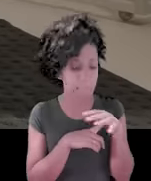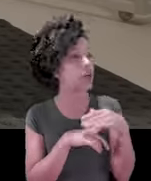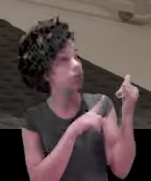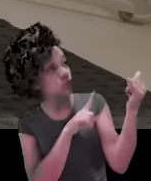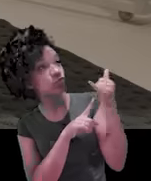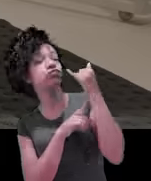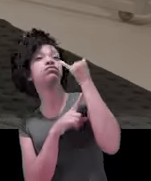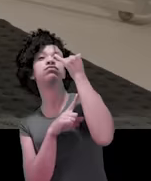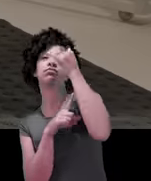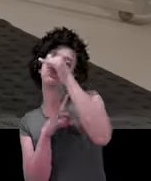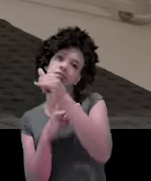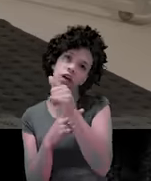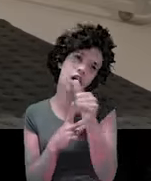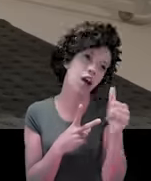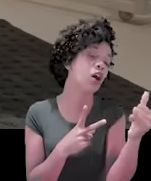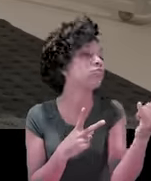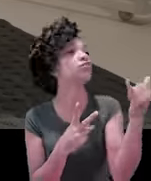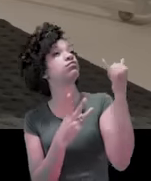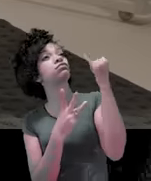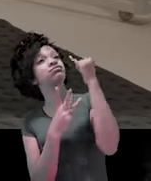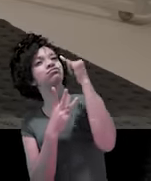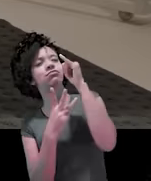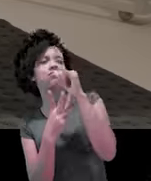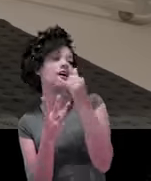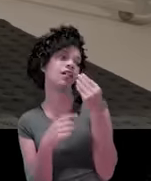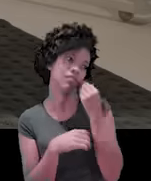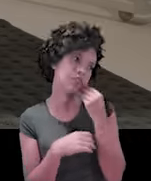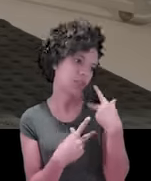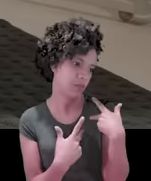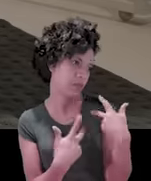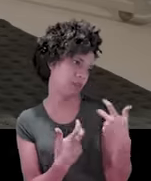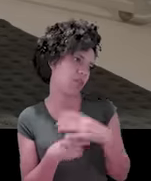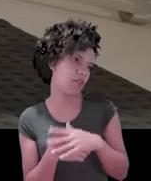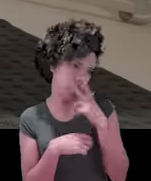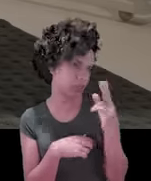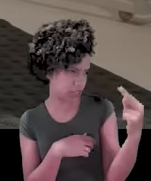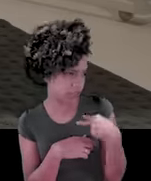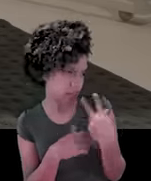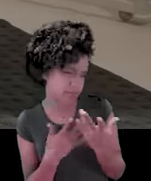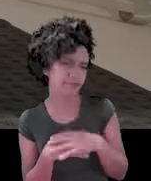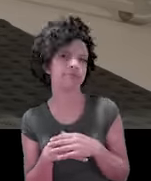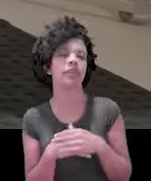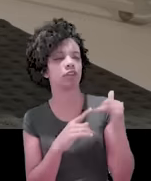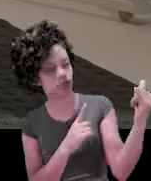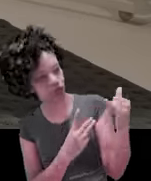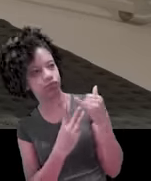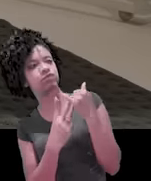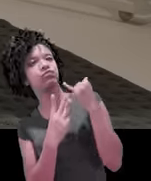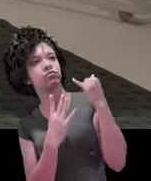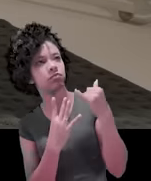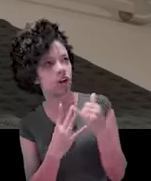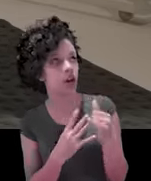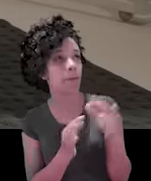Arsenal ele passou a segunda vez aí passou a terceira foi não e tá tentando identificar eu acho que ele tá vendo né para